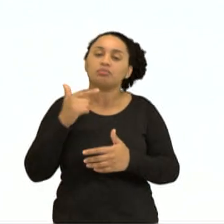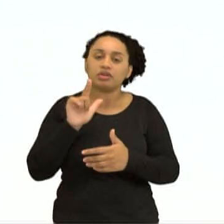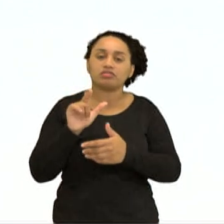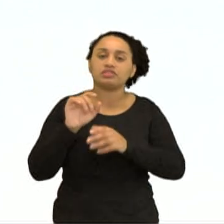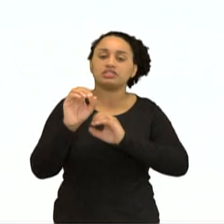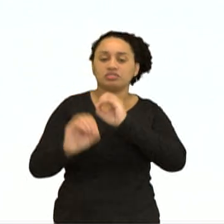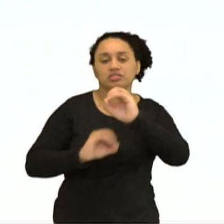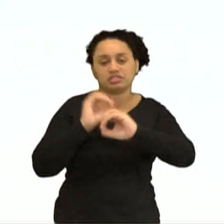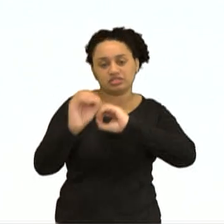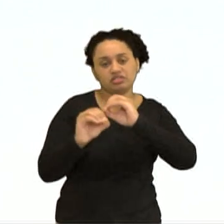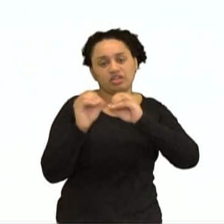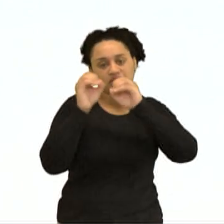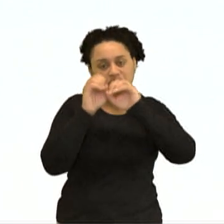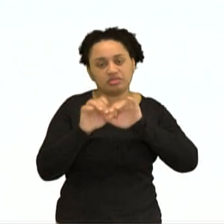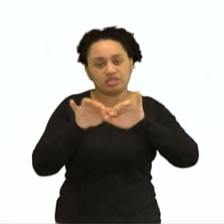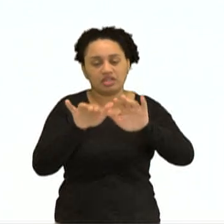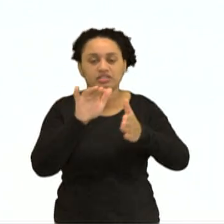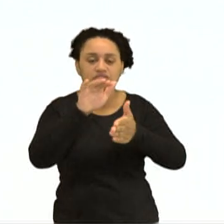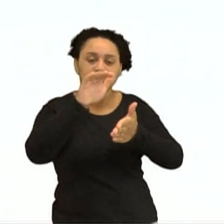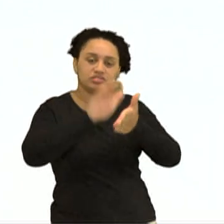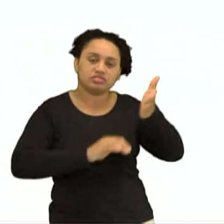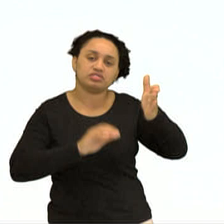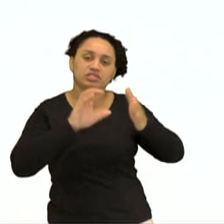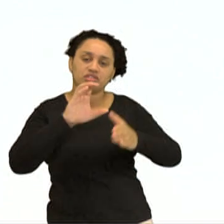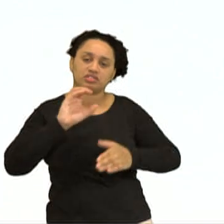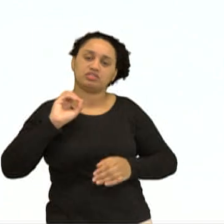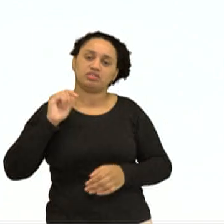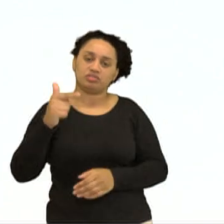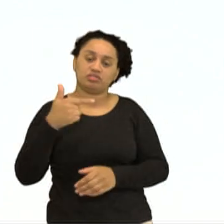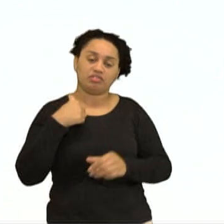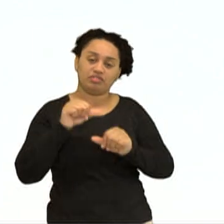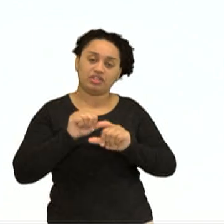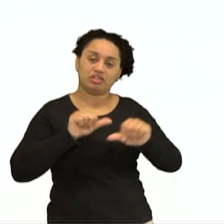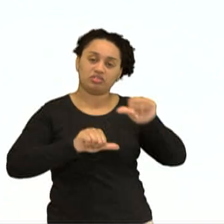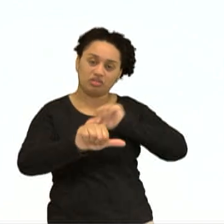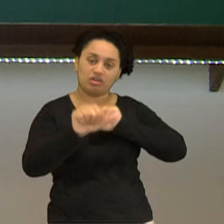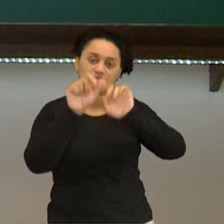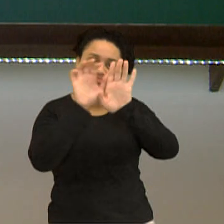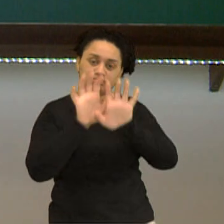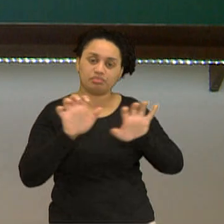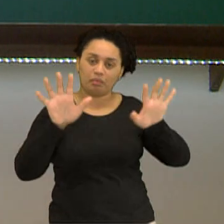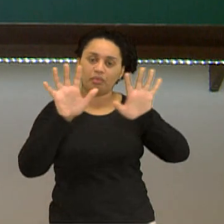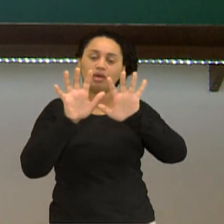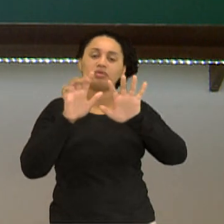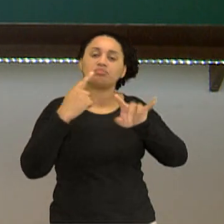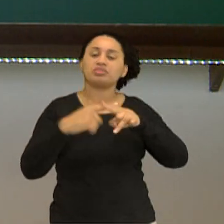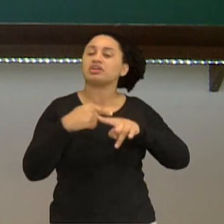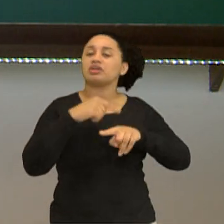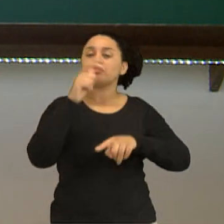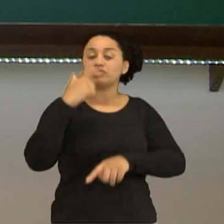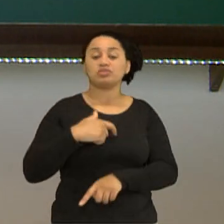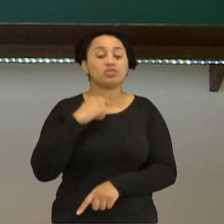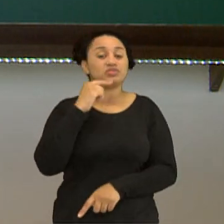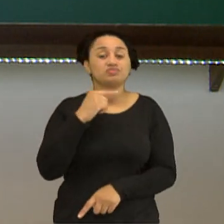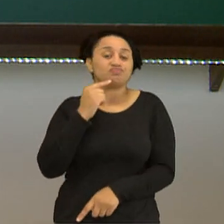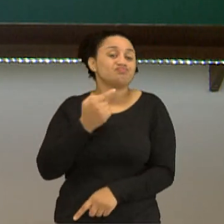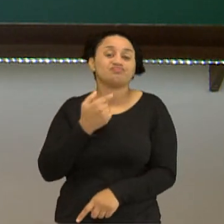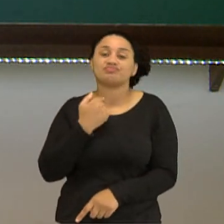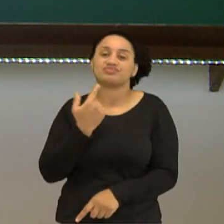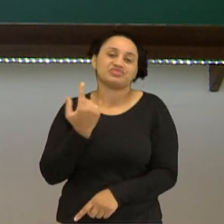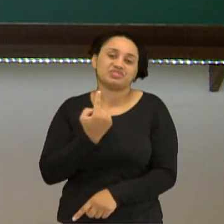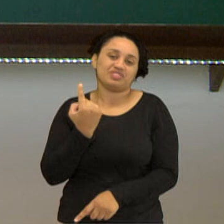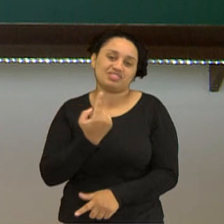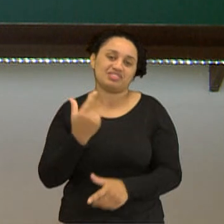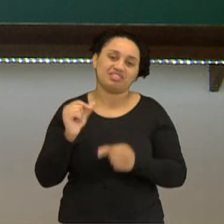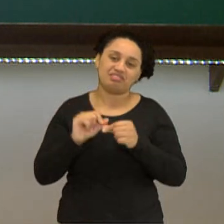colocar oxigênio e tirar o gás carbônico, vai fazer a troca gasosa, né? Porque a pessoa não está conseguindo fazer normalmente, não